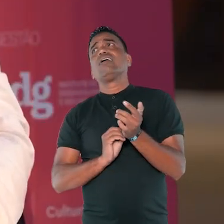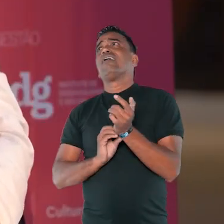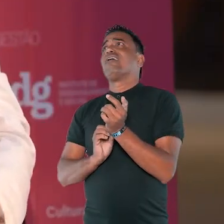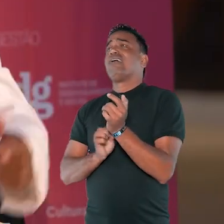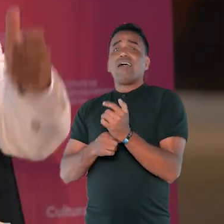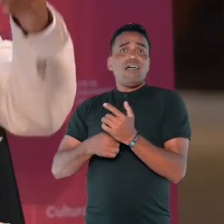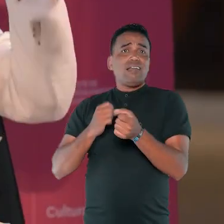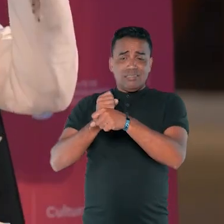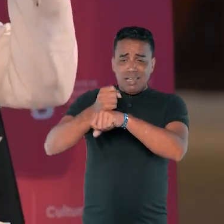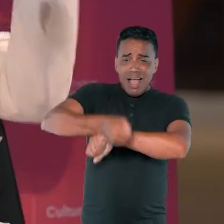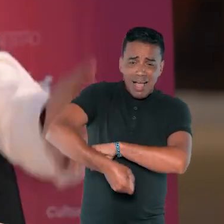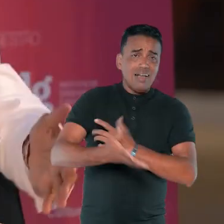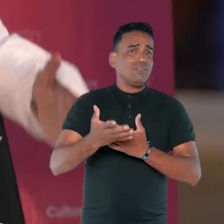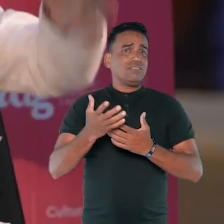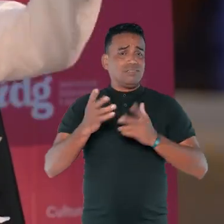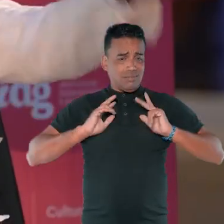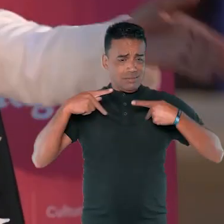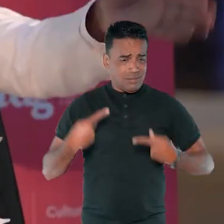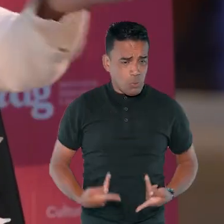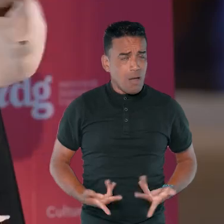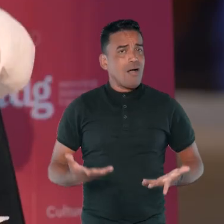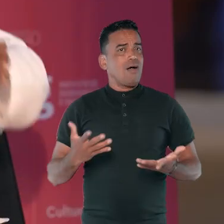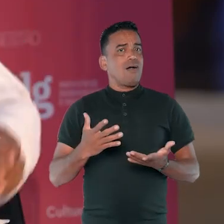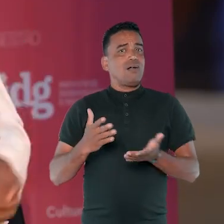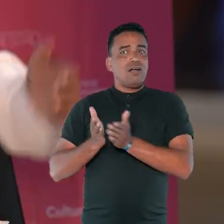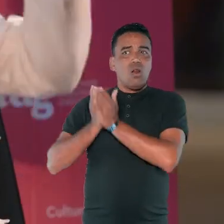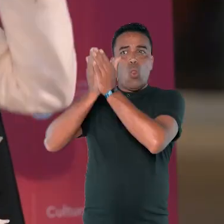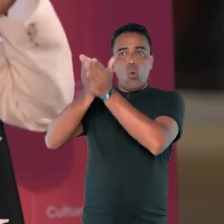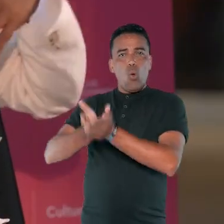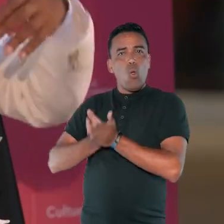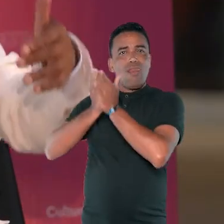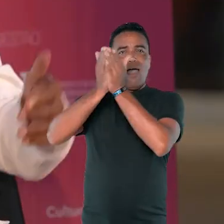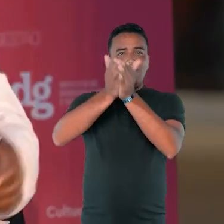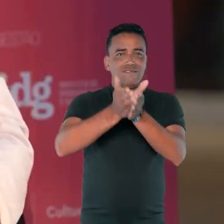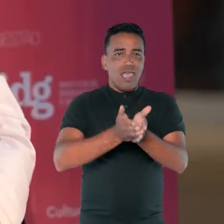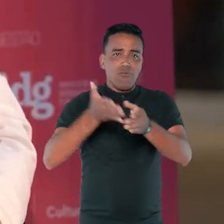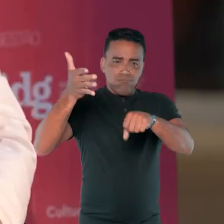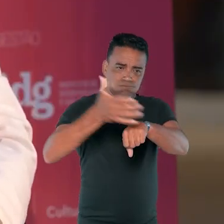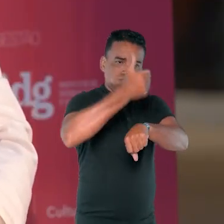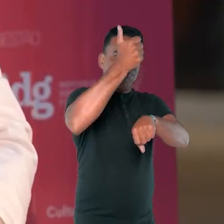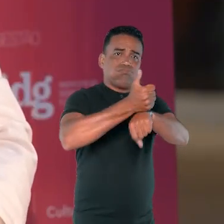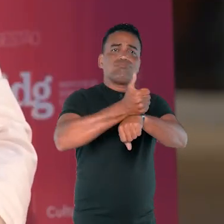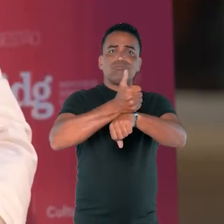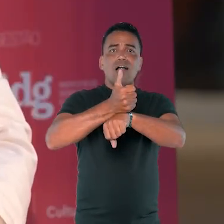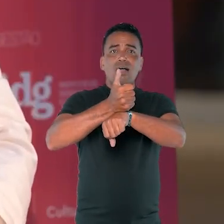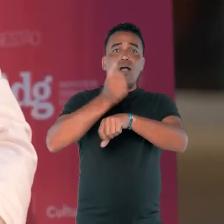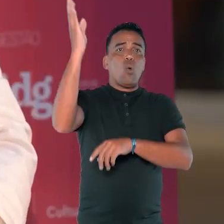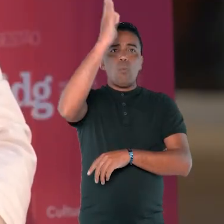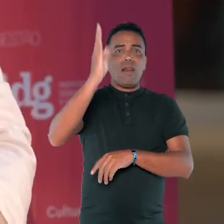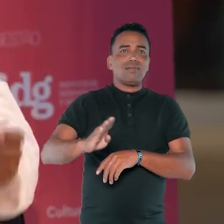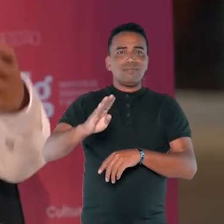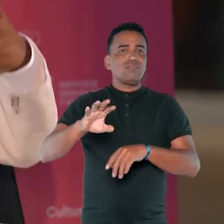seres humanos, das capitanias hereditárias, a forma como o Brasil foi dividido lá atrás,